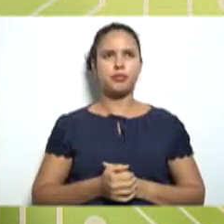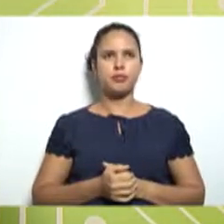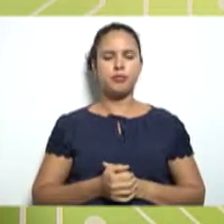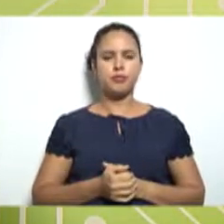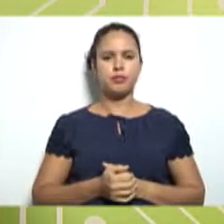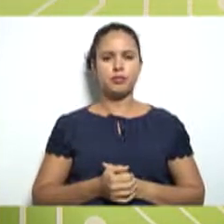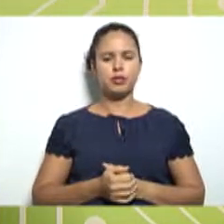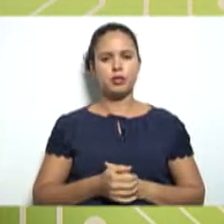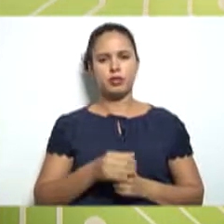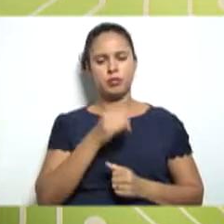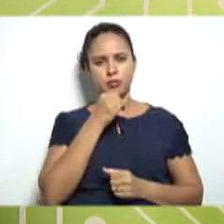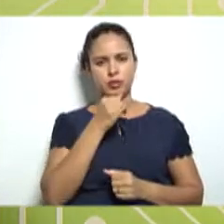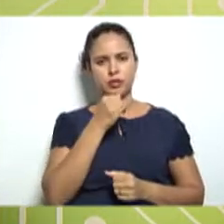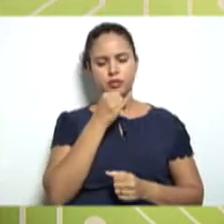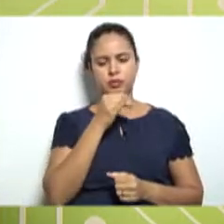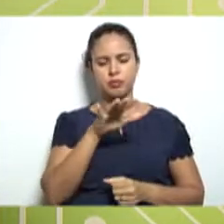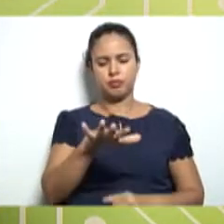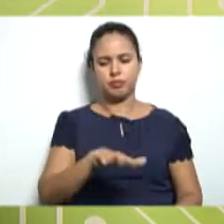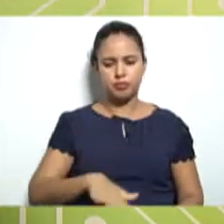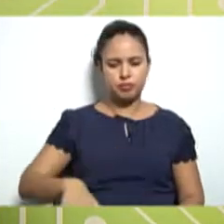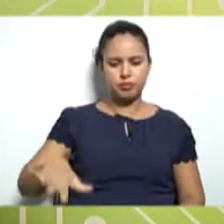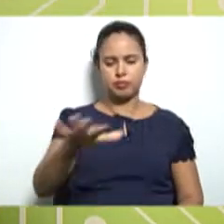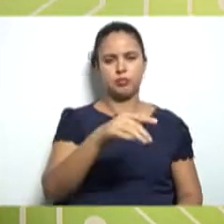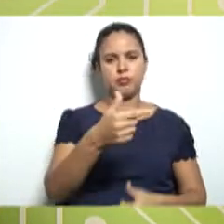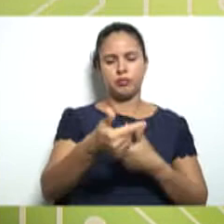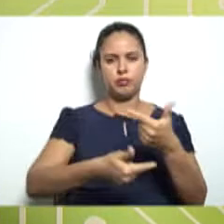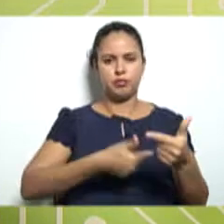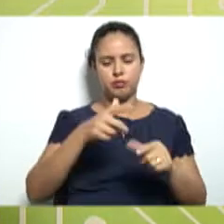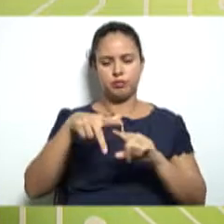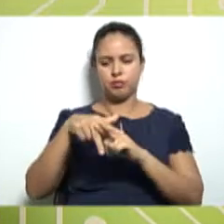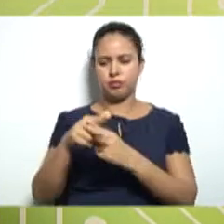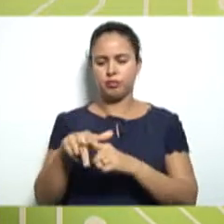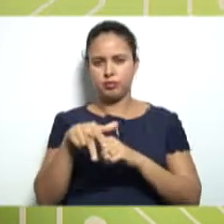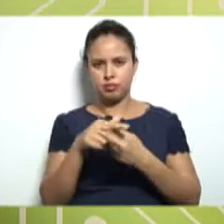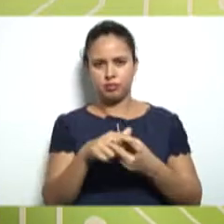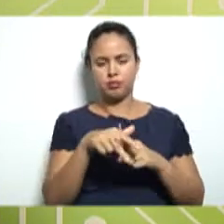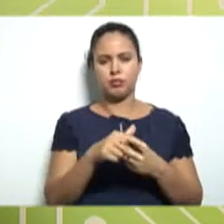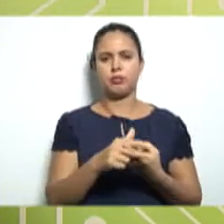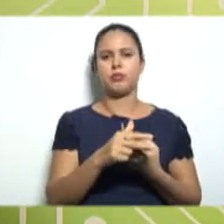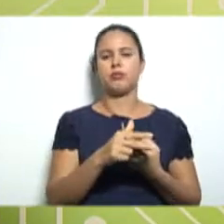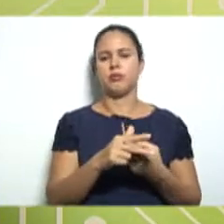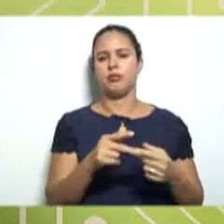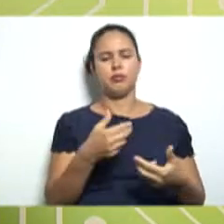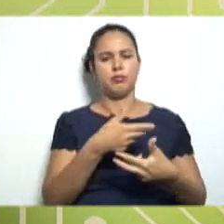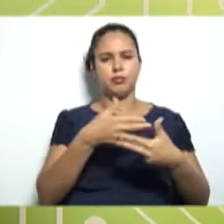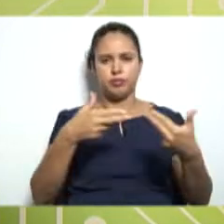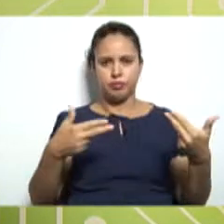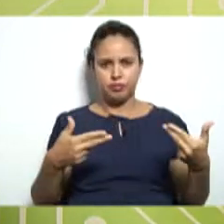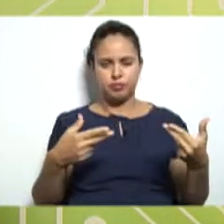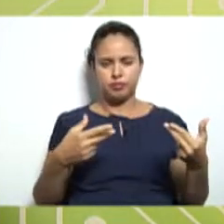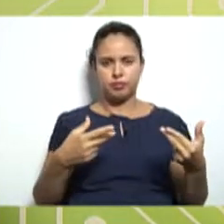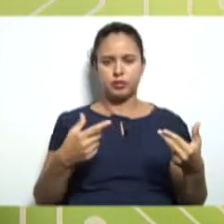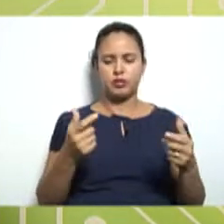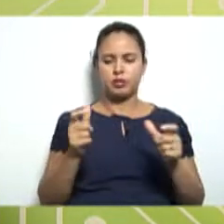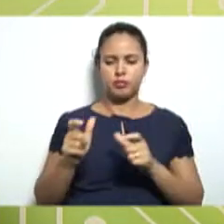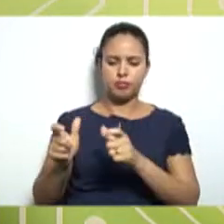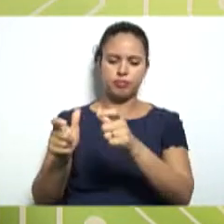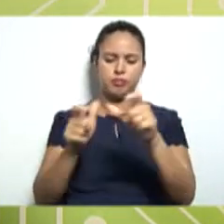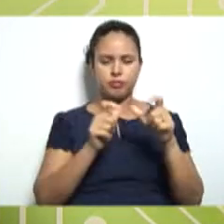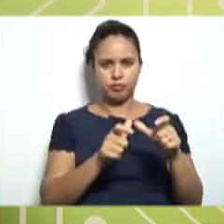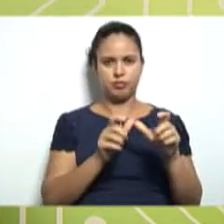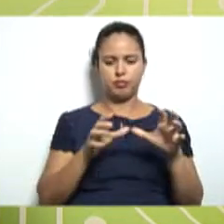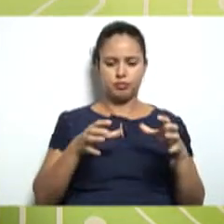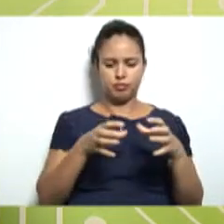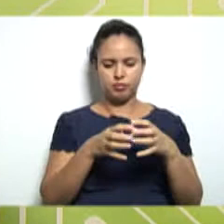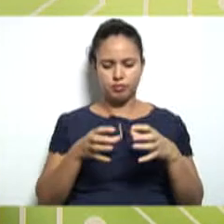por exemplo, do ramo de prestação de serviços de reparos, de consertos, de encanamento, mas também muitos outros ramos podem ser